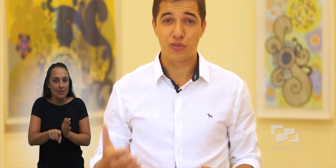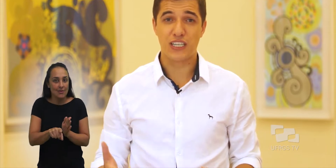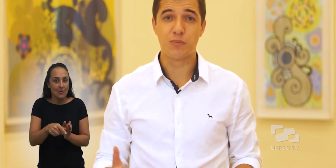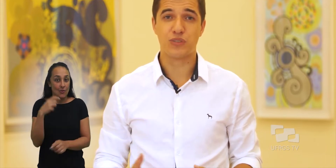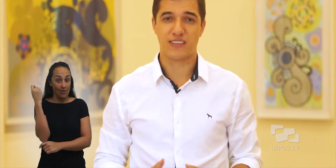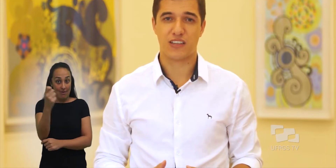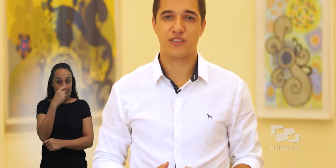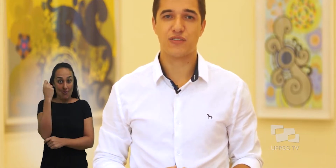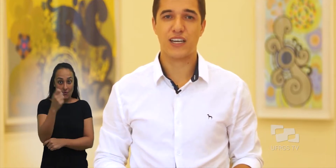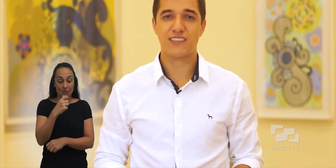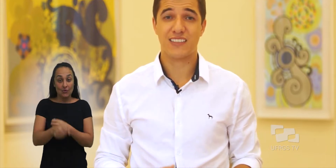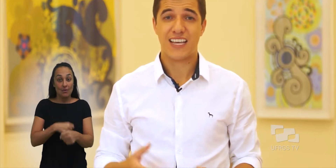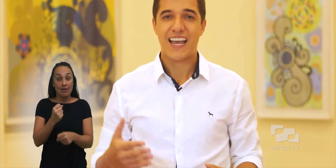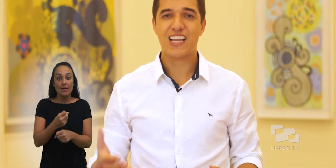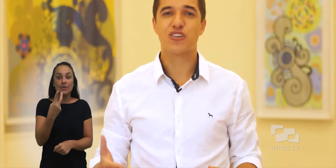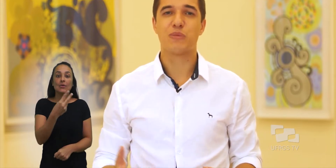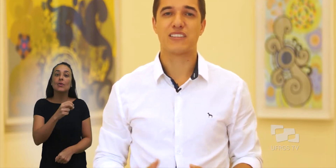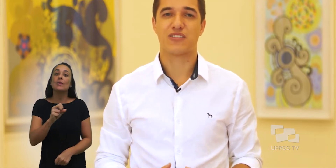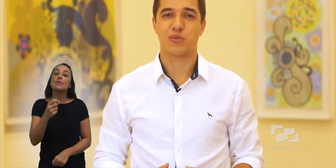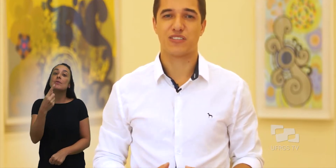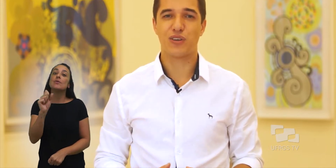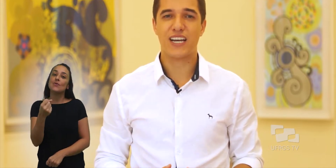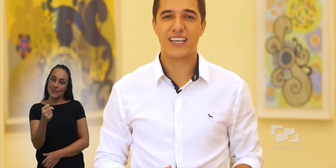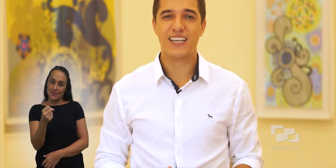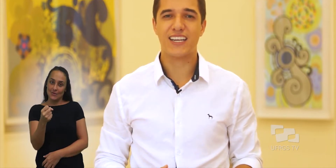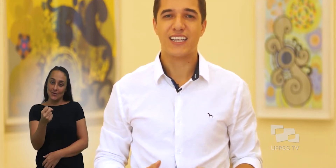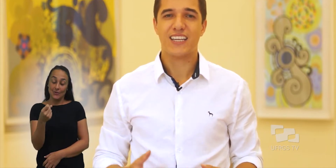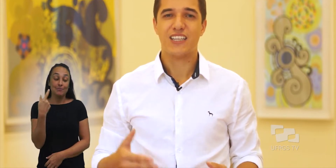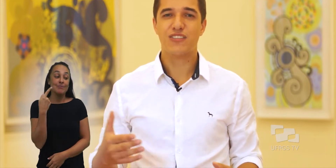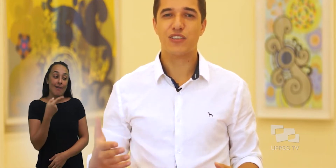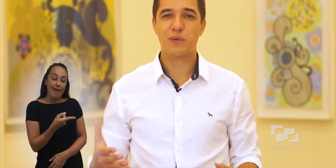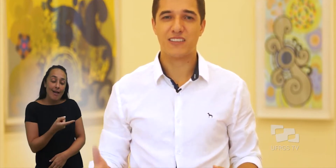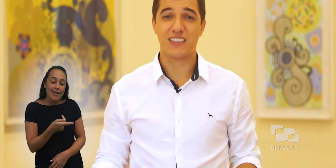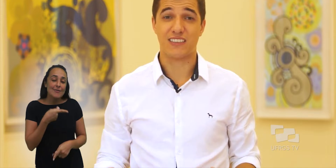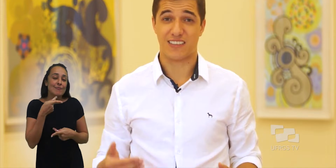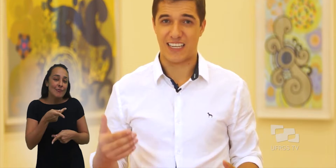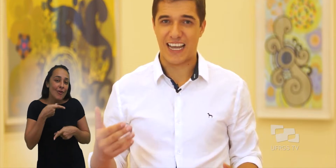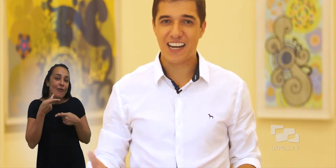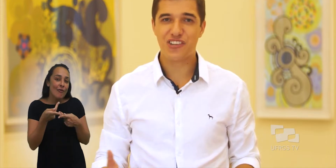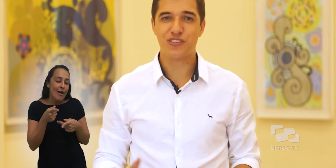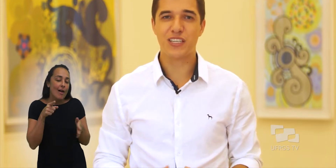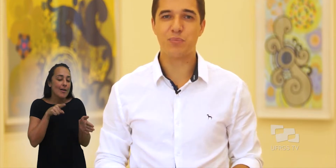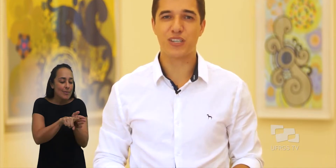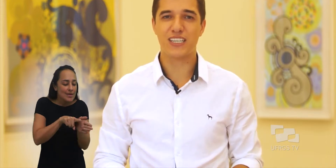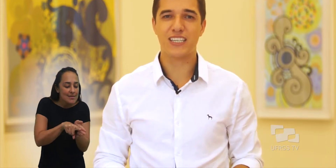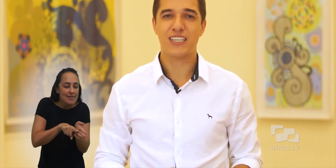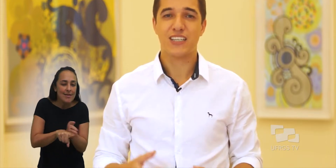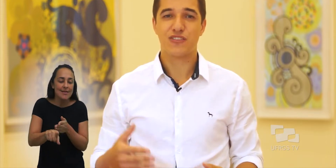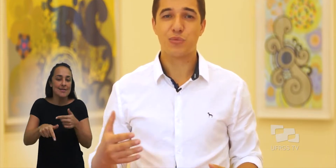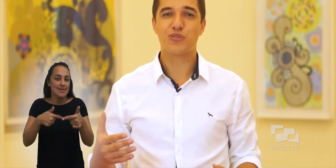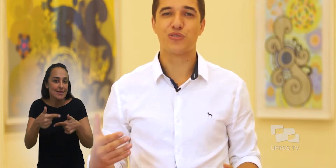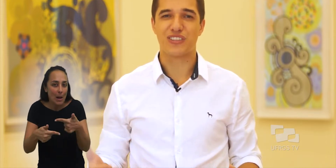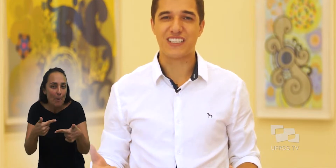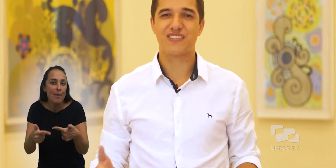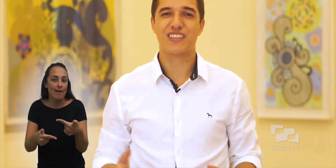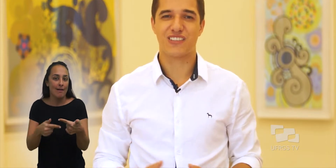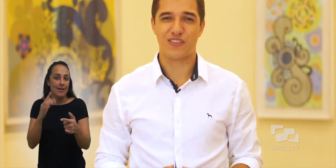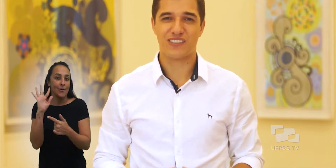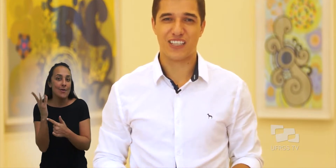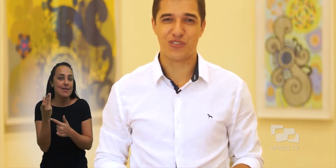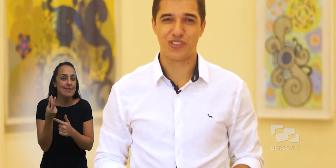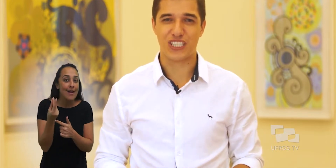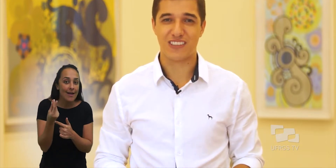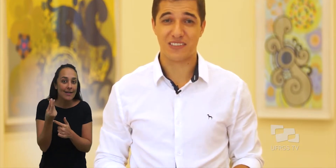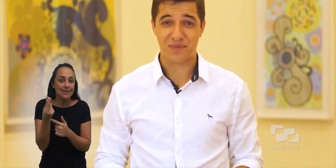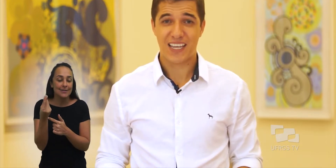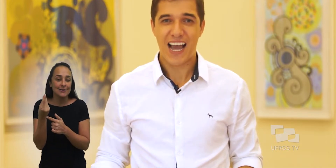trabalhos no campo das artes visuais, ela comenta sobre a sua carreira e suas pesquisas em arte contemporânea sobre o contexto das